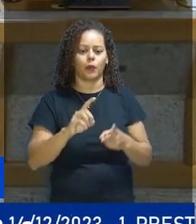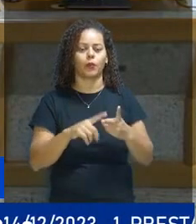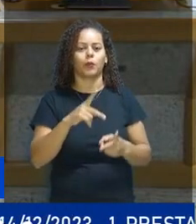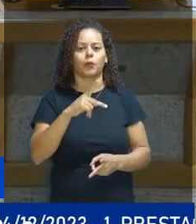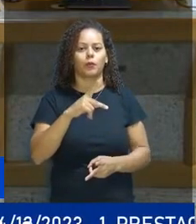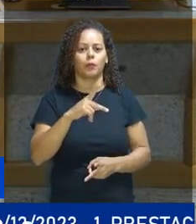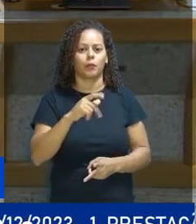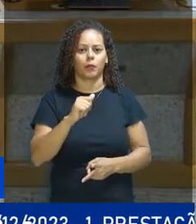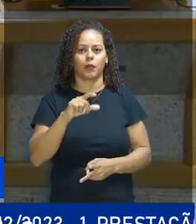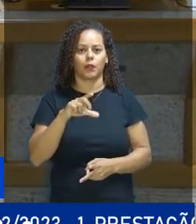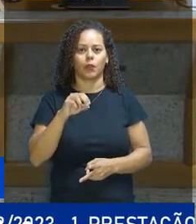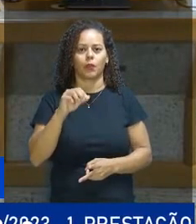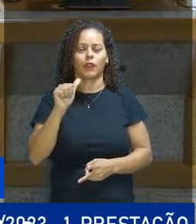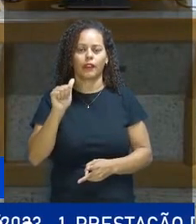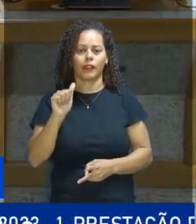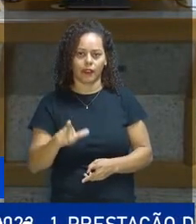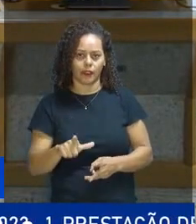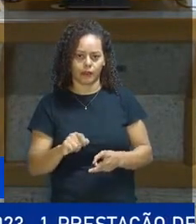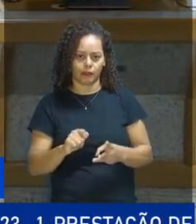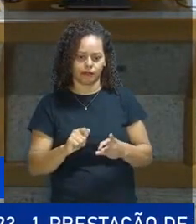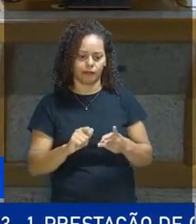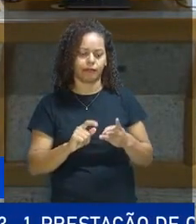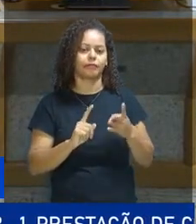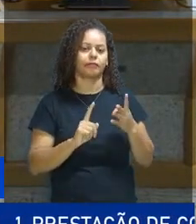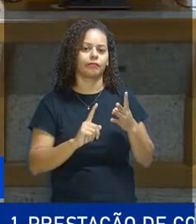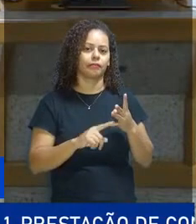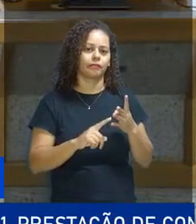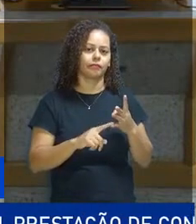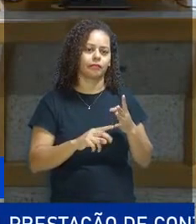Rivaldo Valente, Carmo Antônio e João Lages.